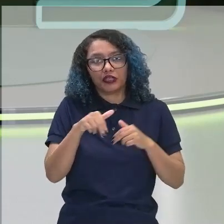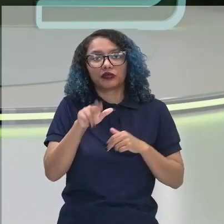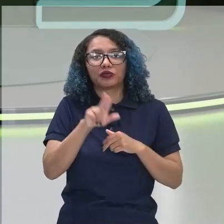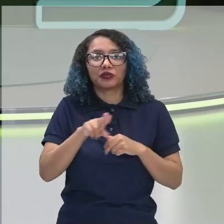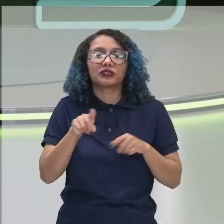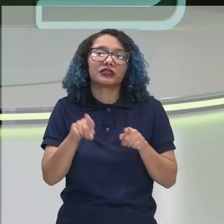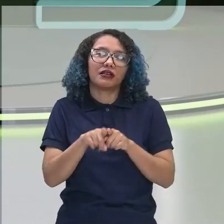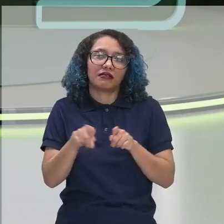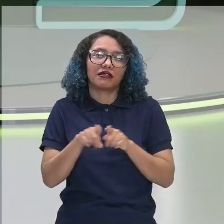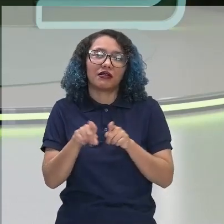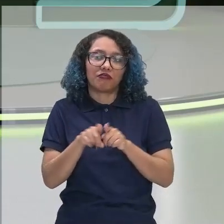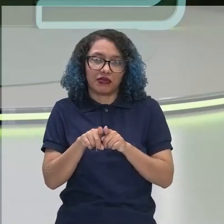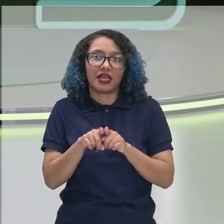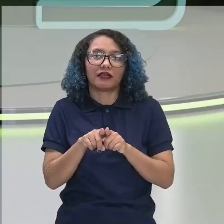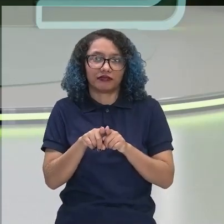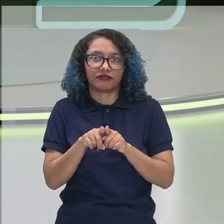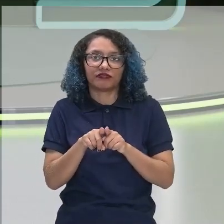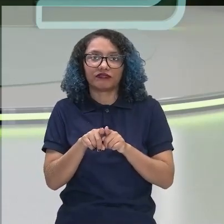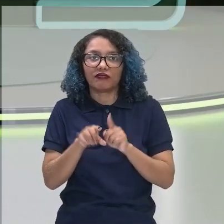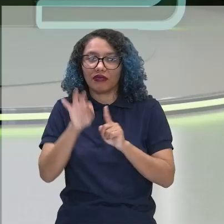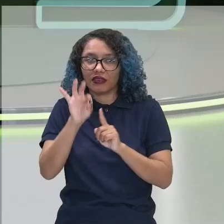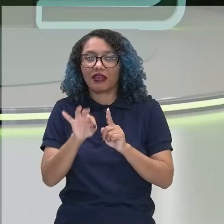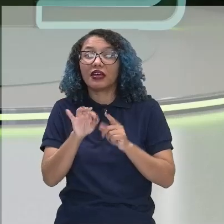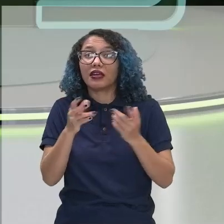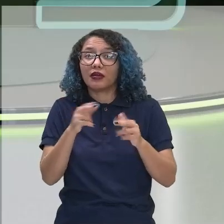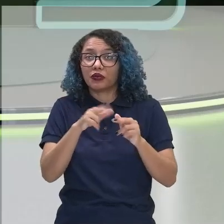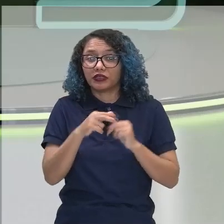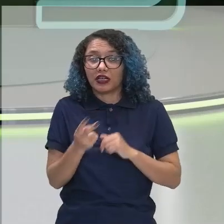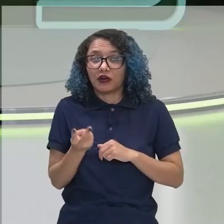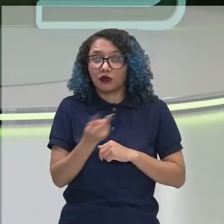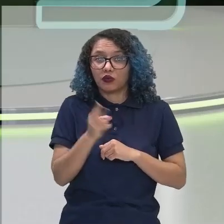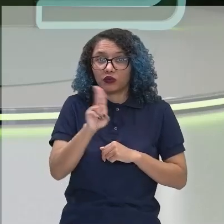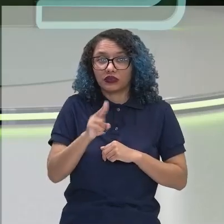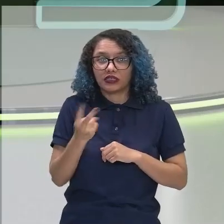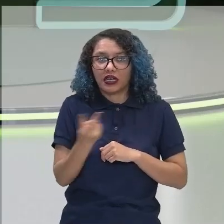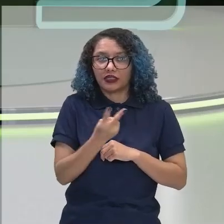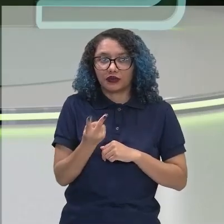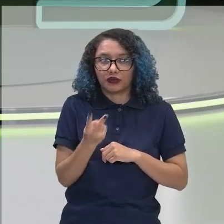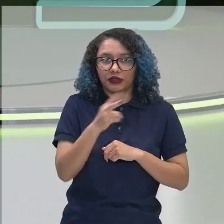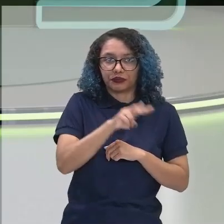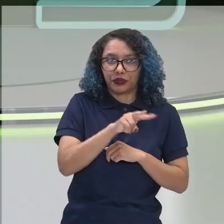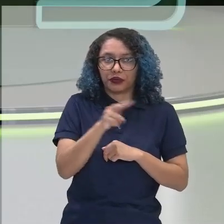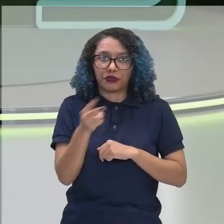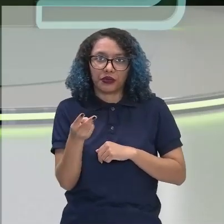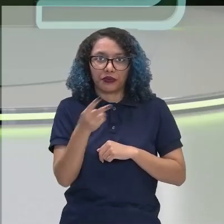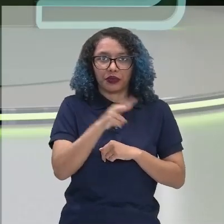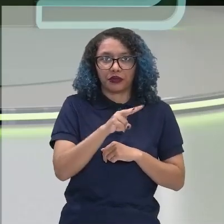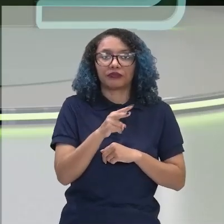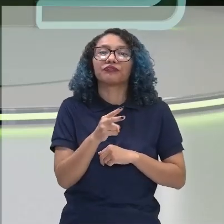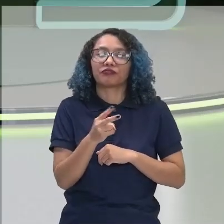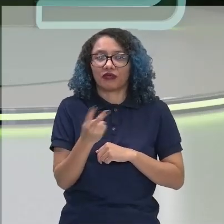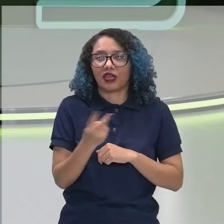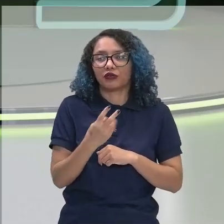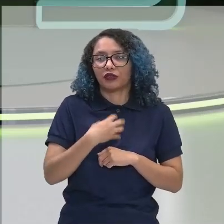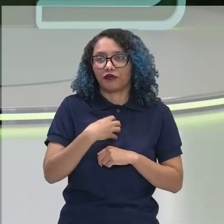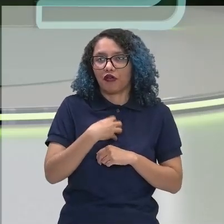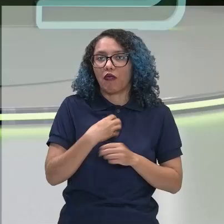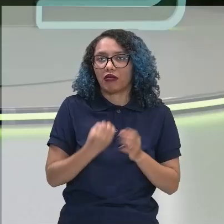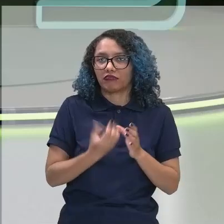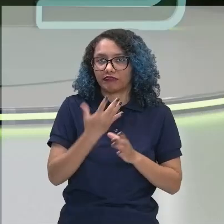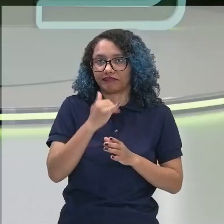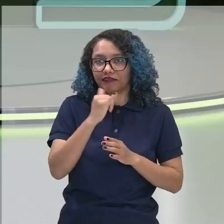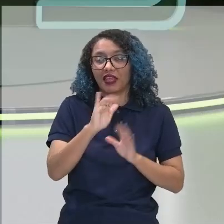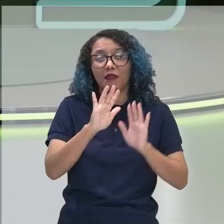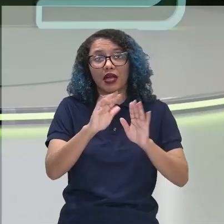vai estar oscilando, né, entre essas duas principais formas de gerar energia. Mas a gente sabe que existem